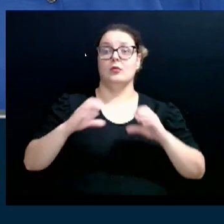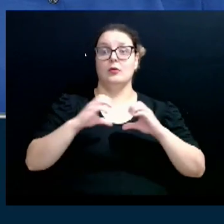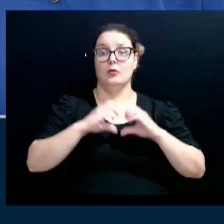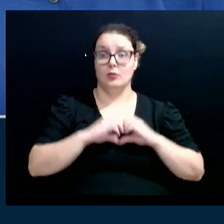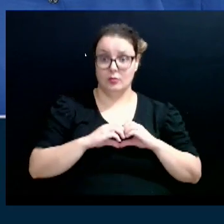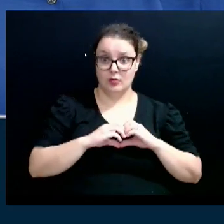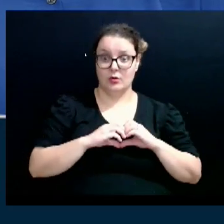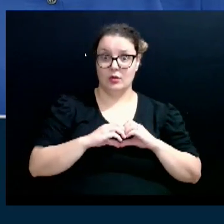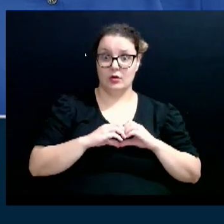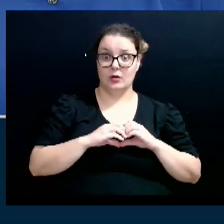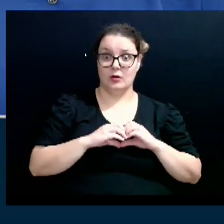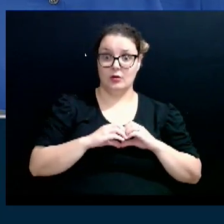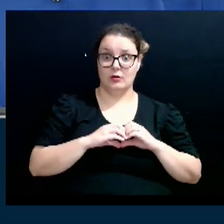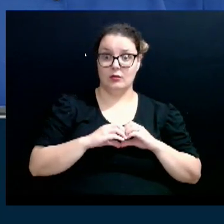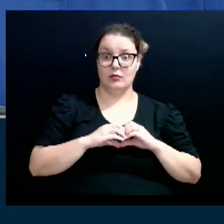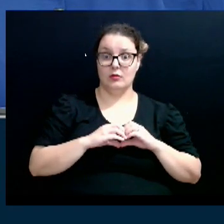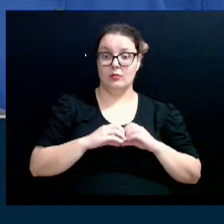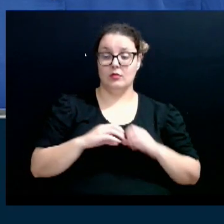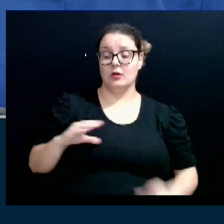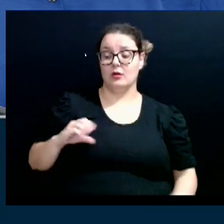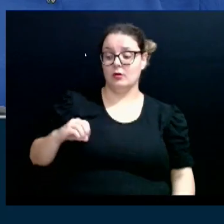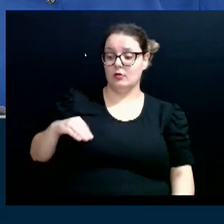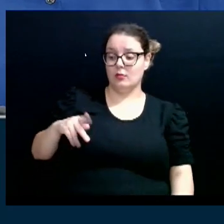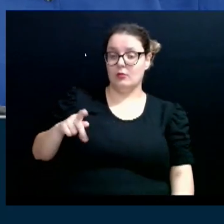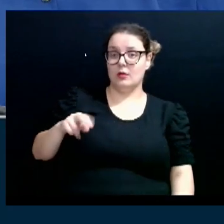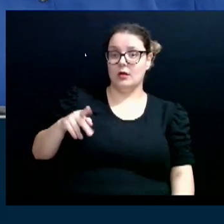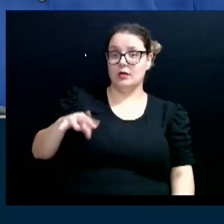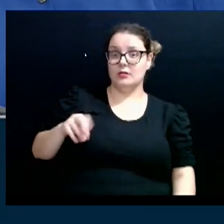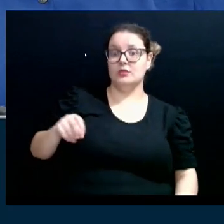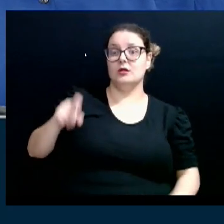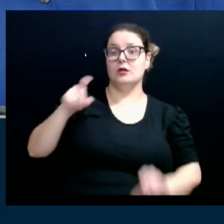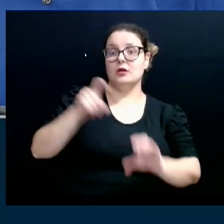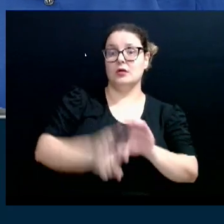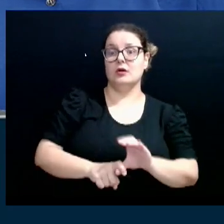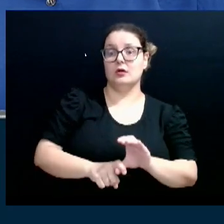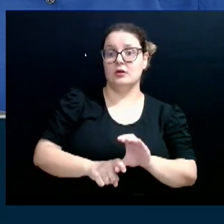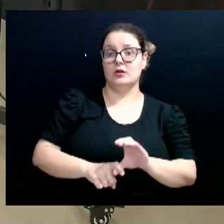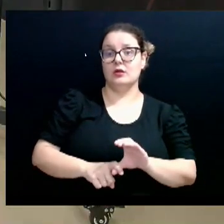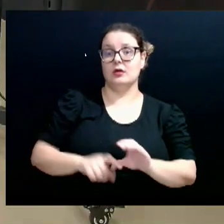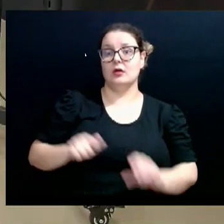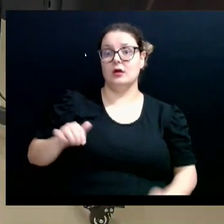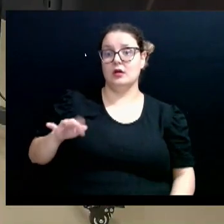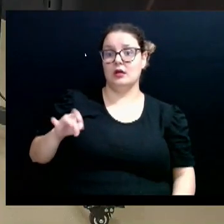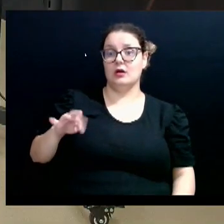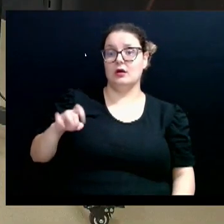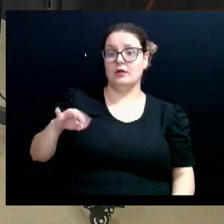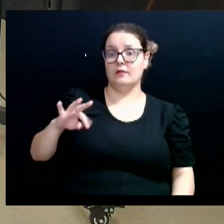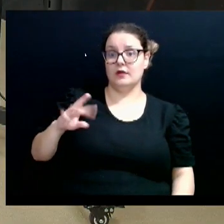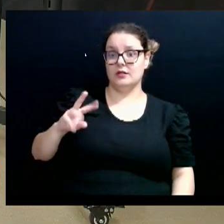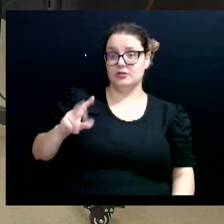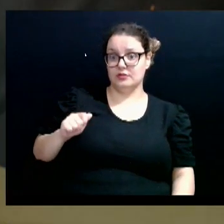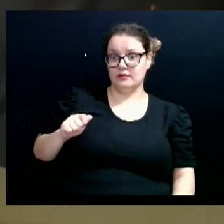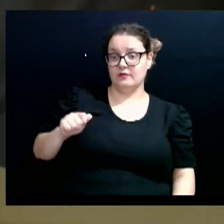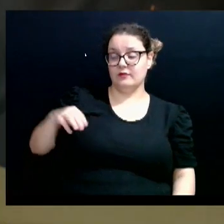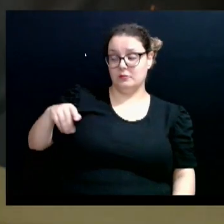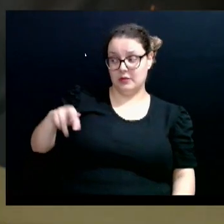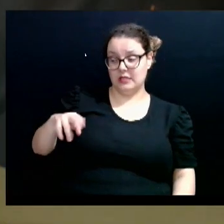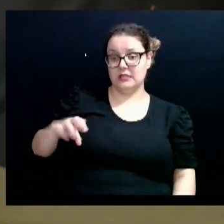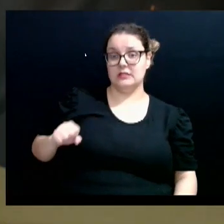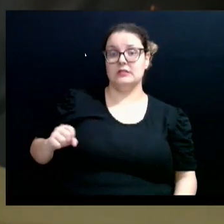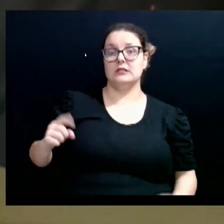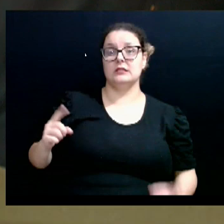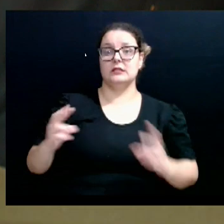a compaixão, né? E a dependência afetiva, Marisa, nas relações? Como que a gente